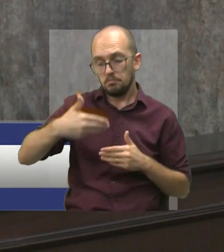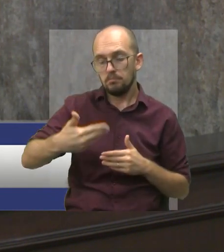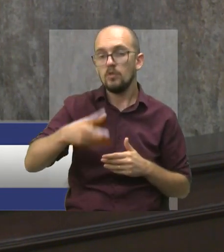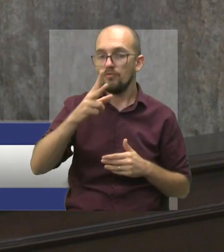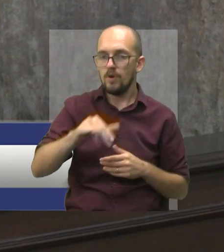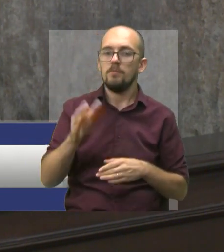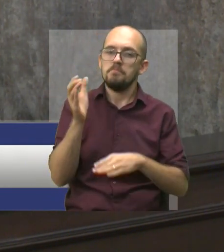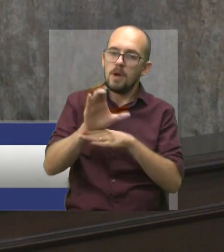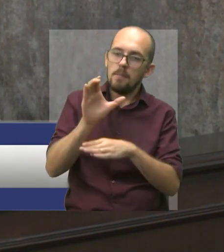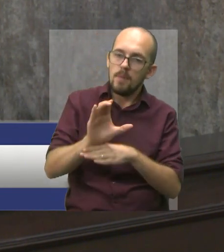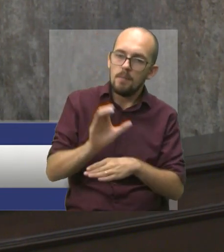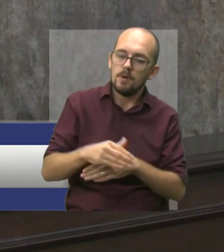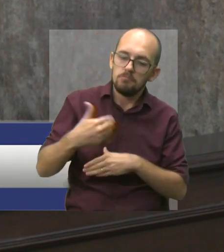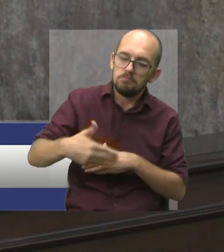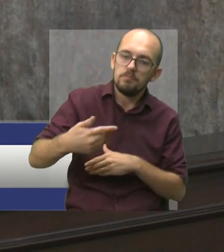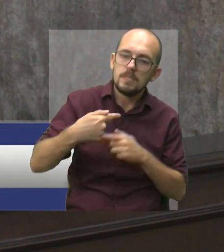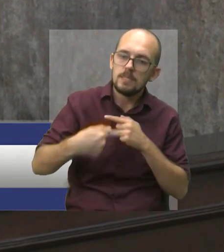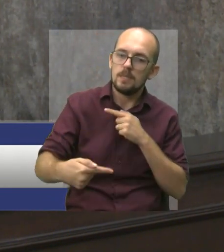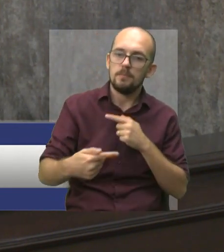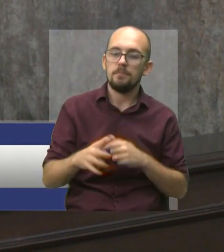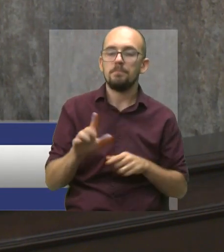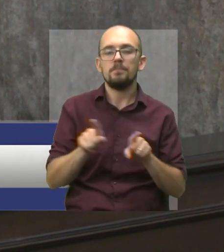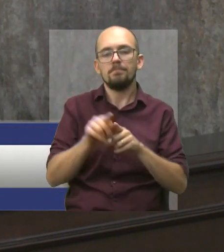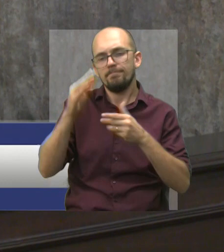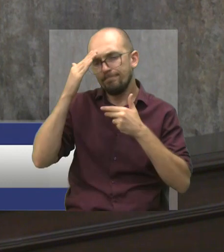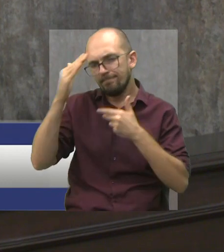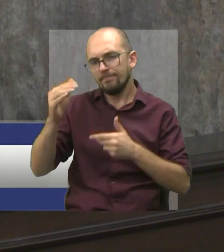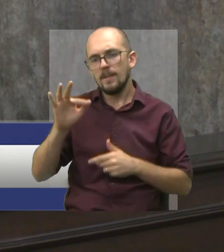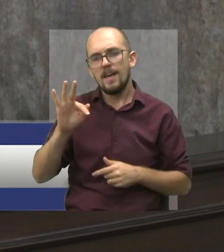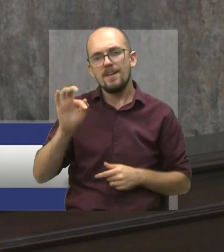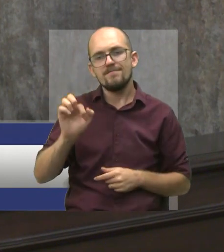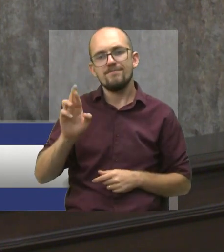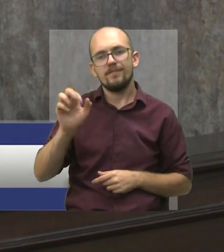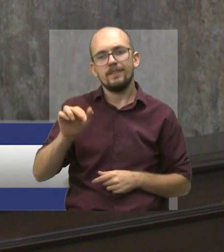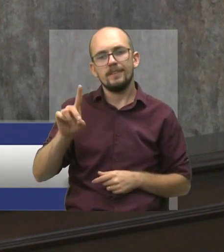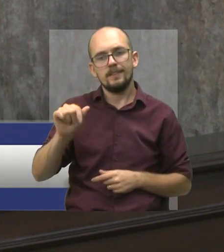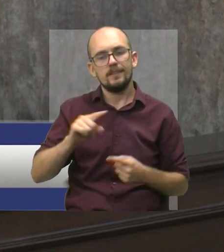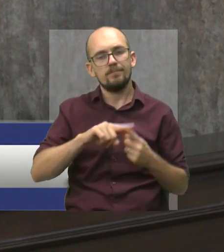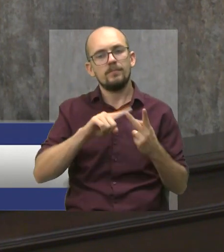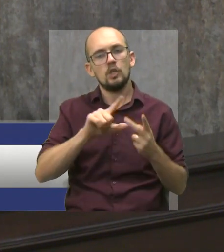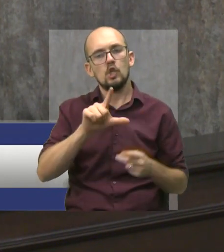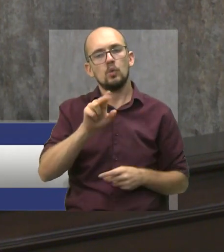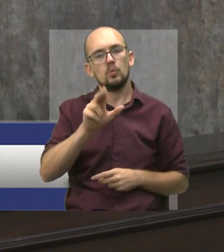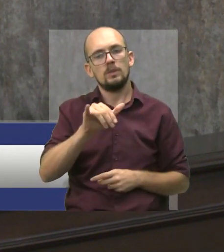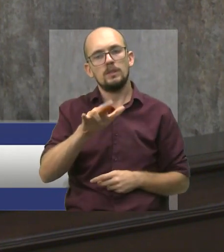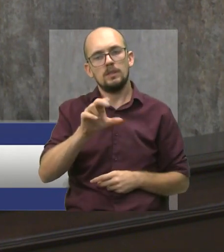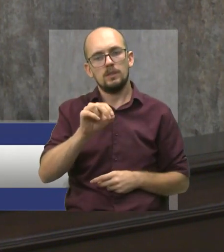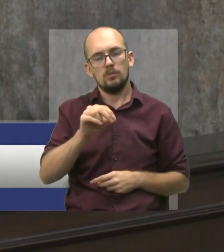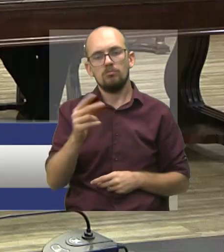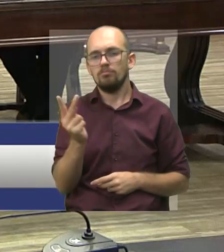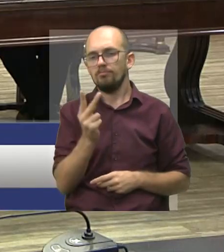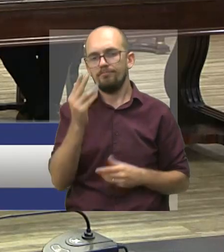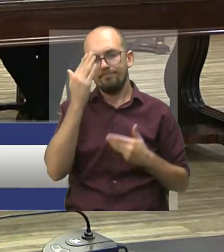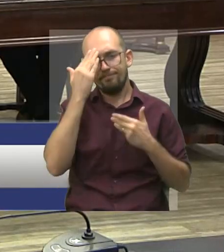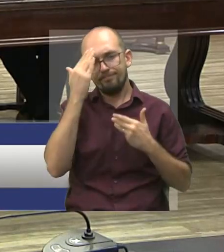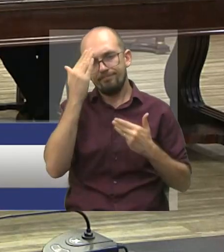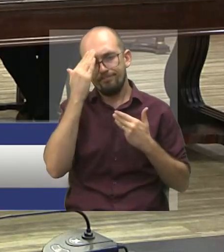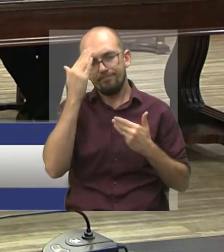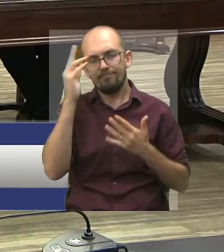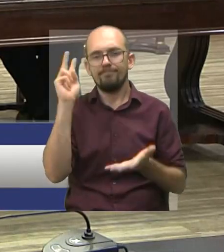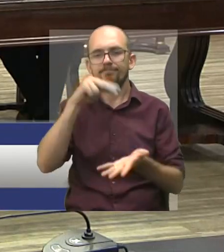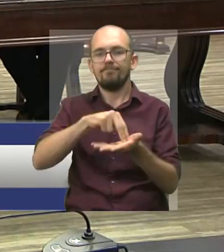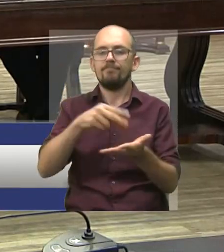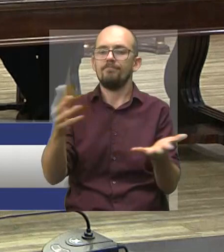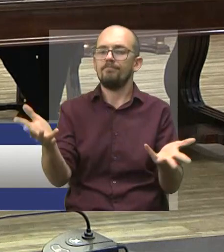Agradeço mais uma vez a presença da doutora Fernanda, doutor Luciano Carinhato, que nos